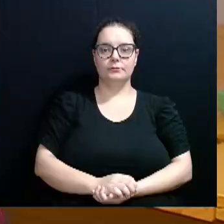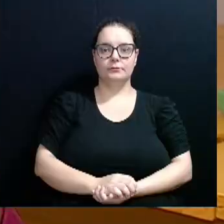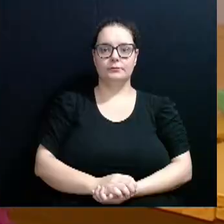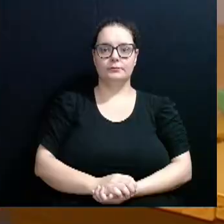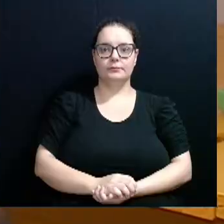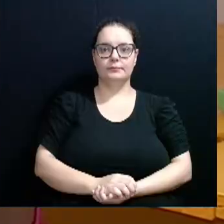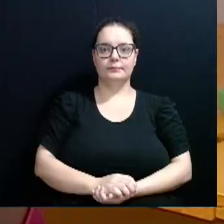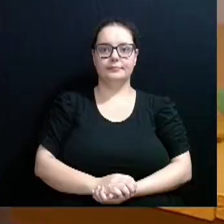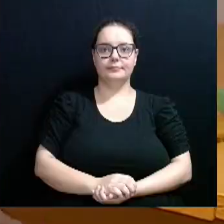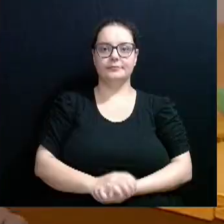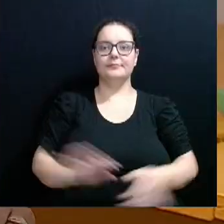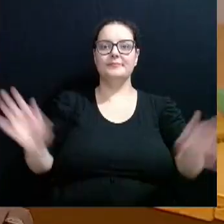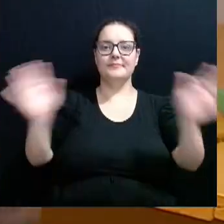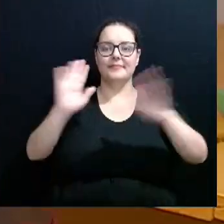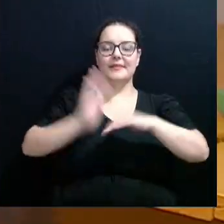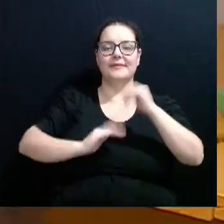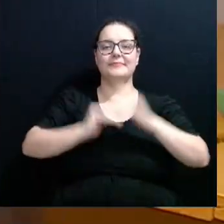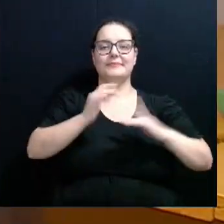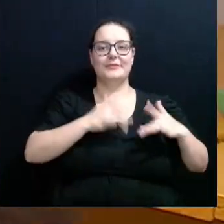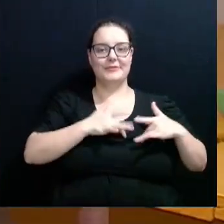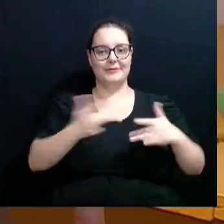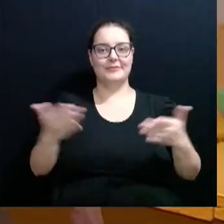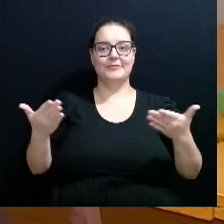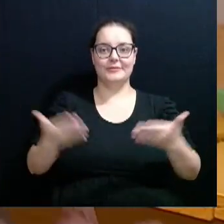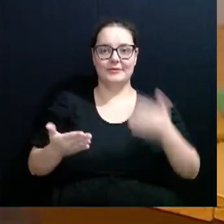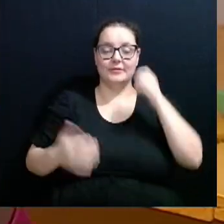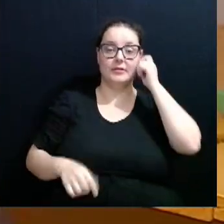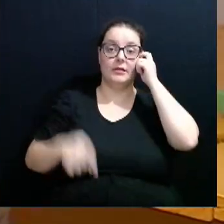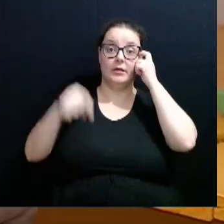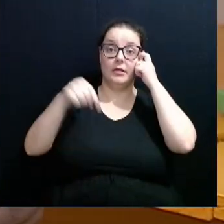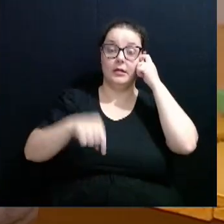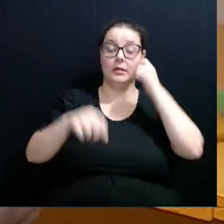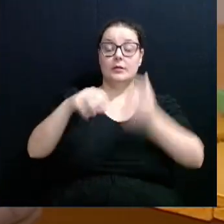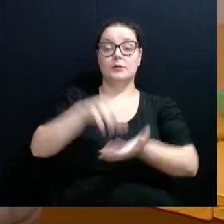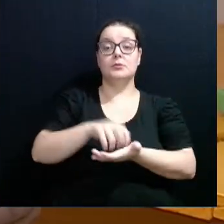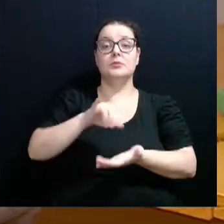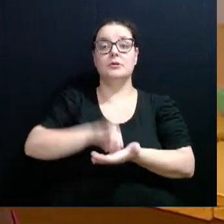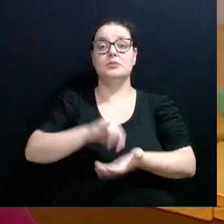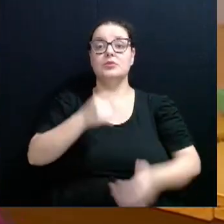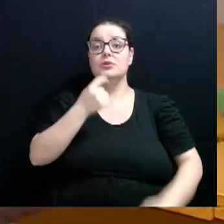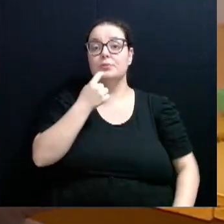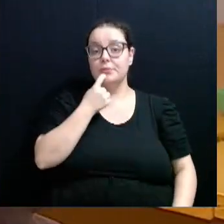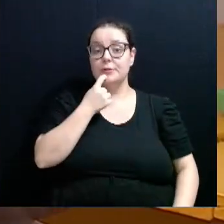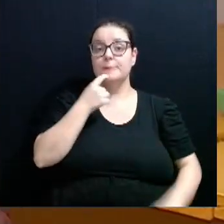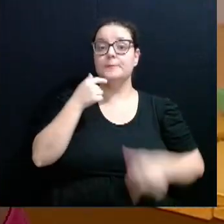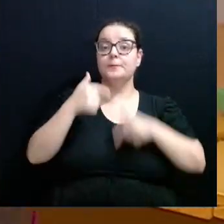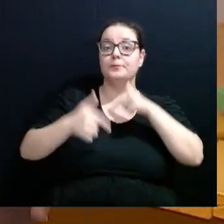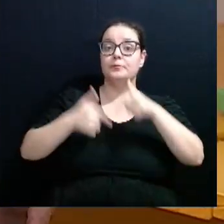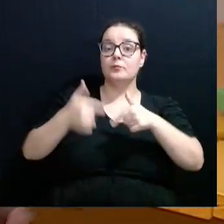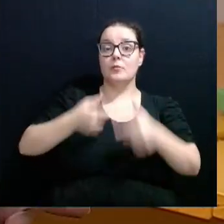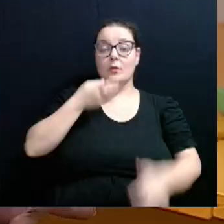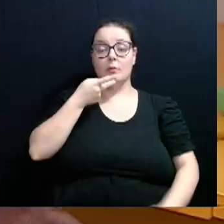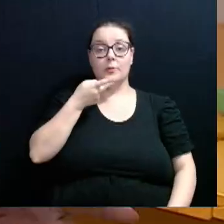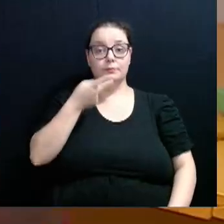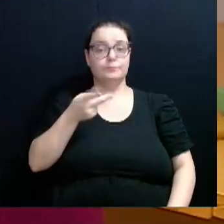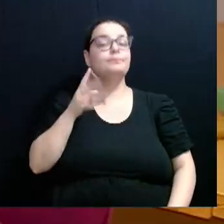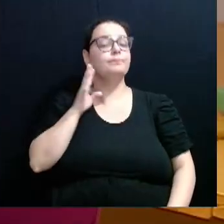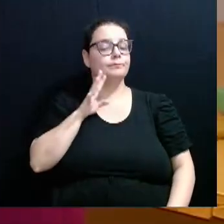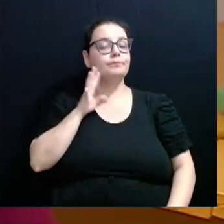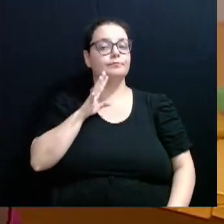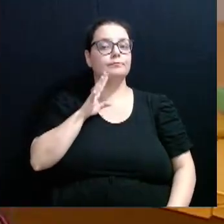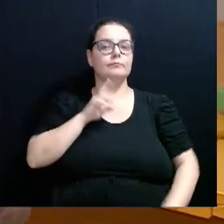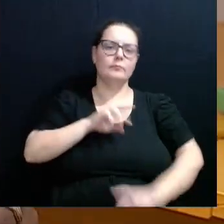Olá, o Mãos Solidárias de hoje está no centro de Campinas para falar de um trabalho, olha, bem legal e por muitos até desconhecido.